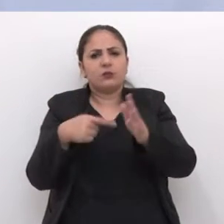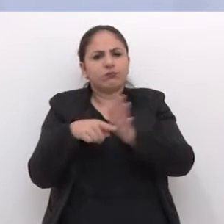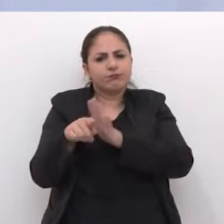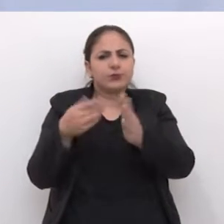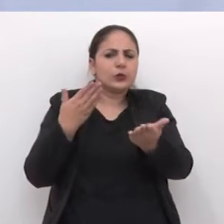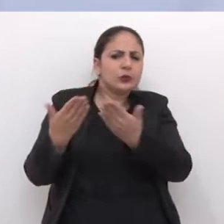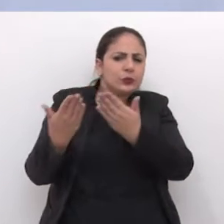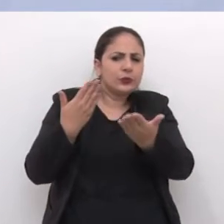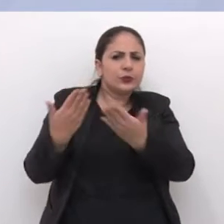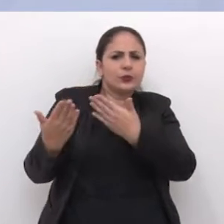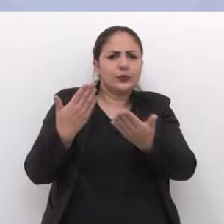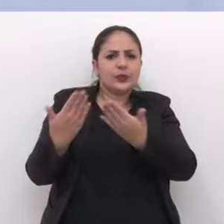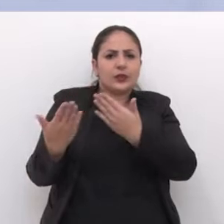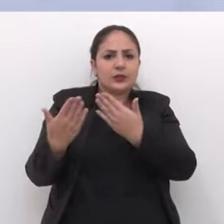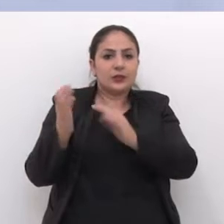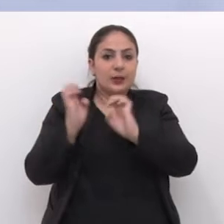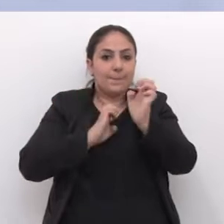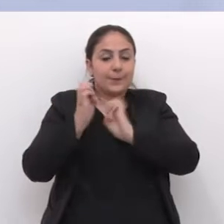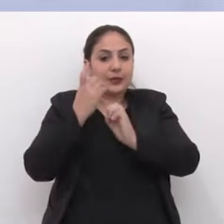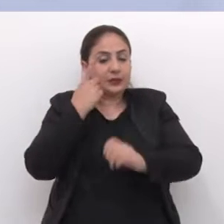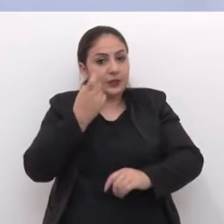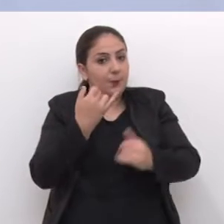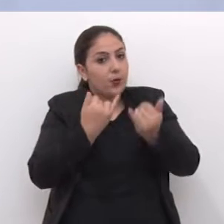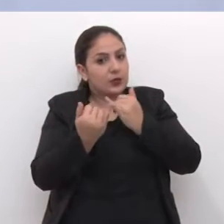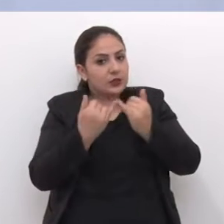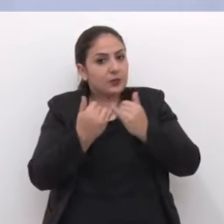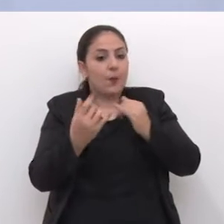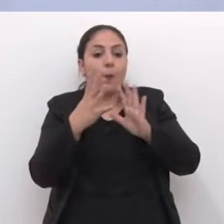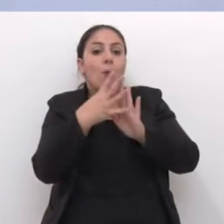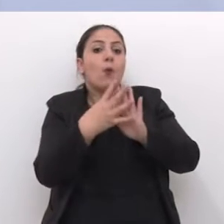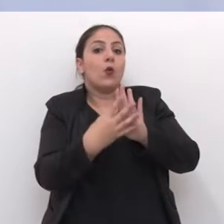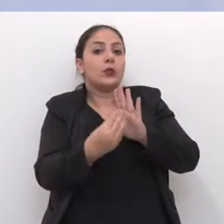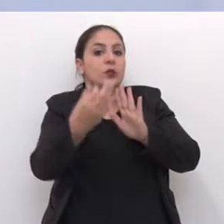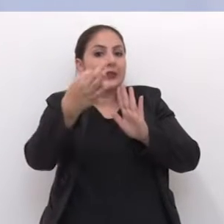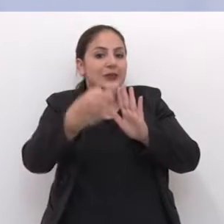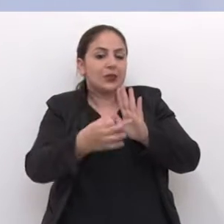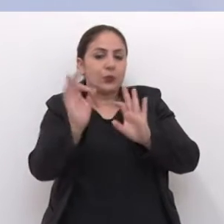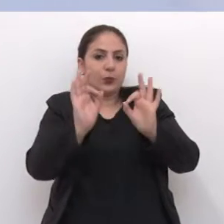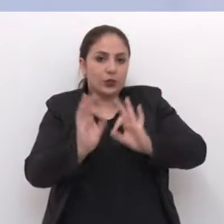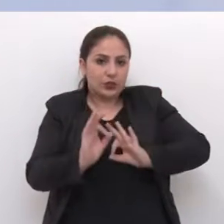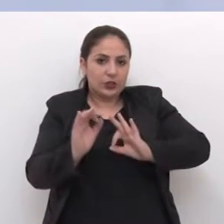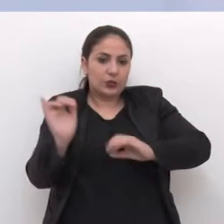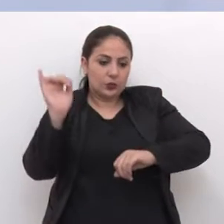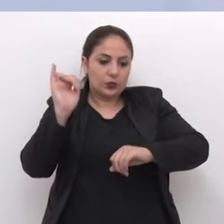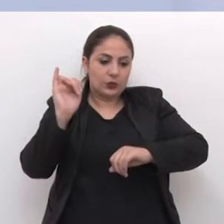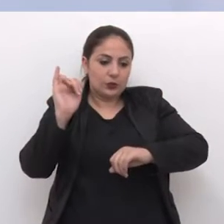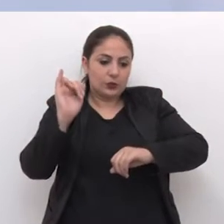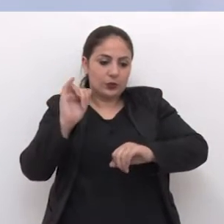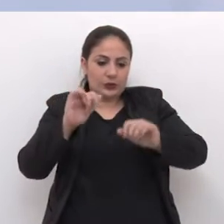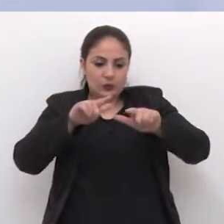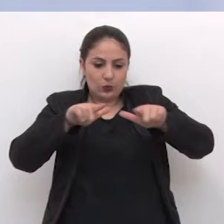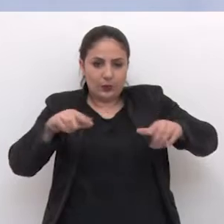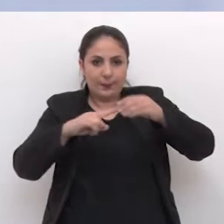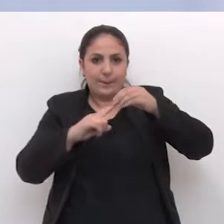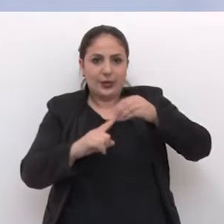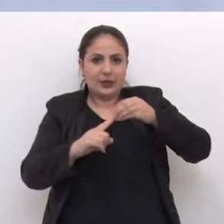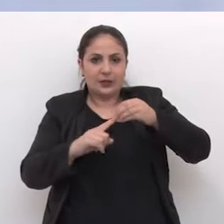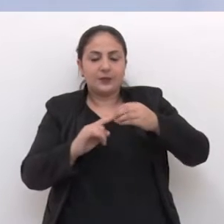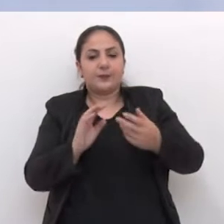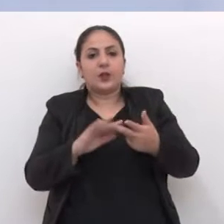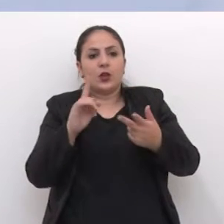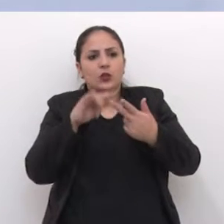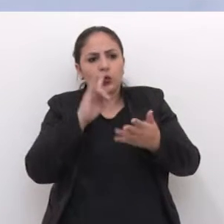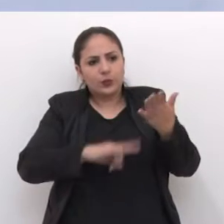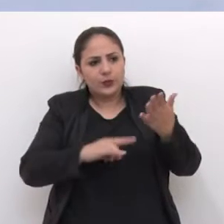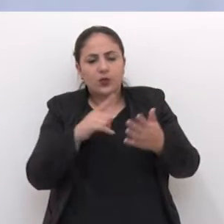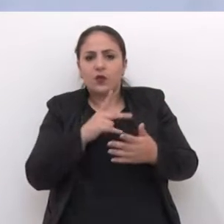de questionamentos das empresas interessadas, como, por exemplo, o modelo para o projeto do terminal,